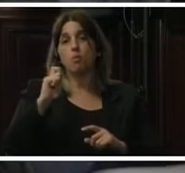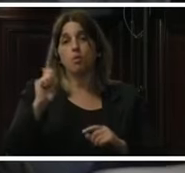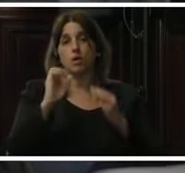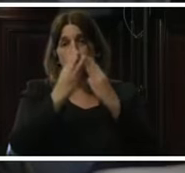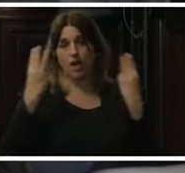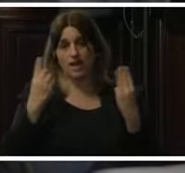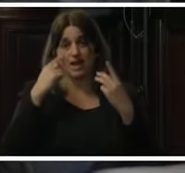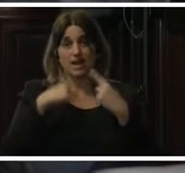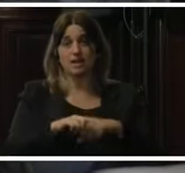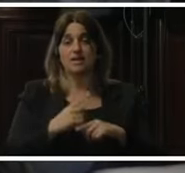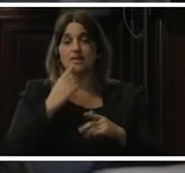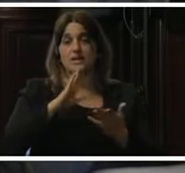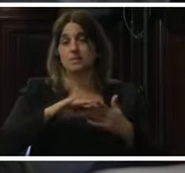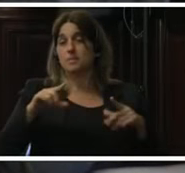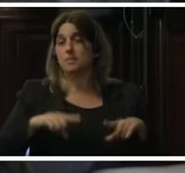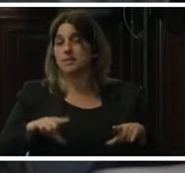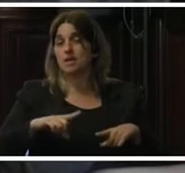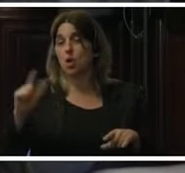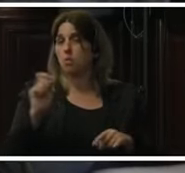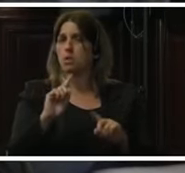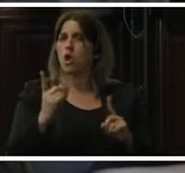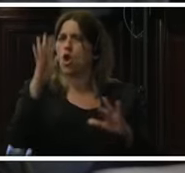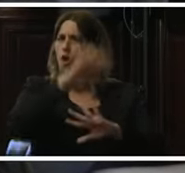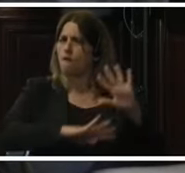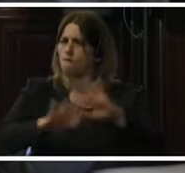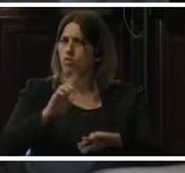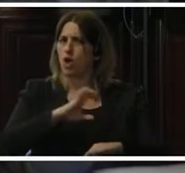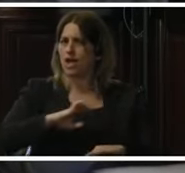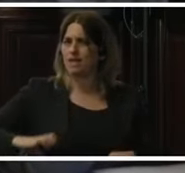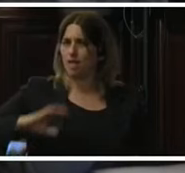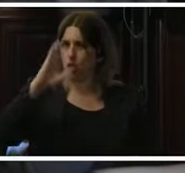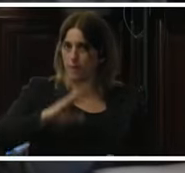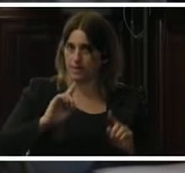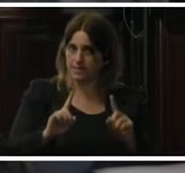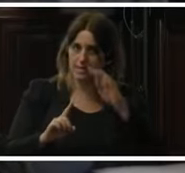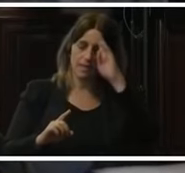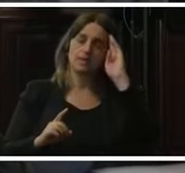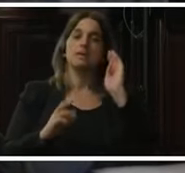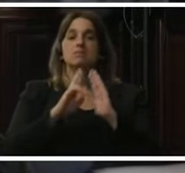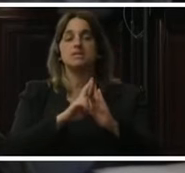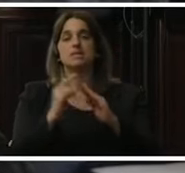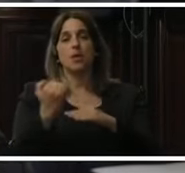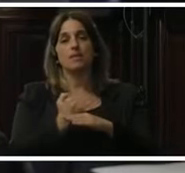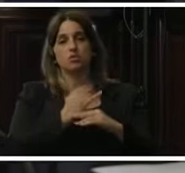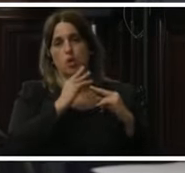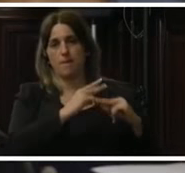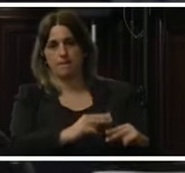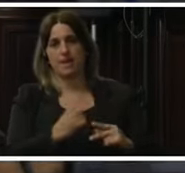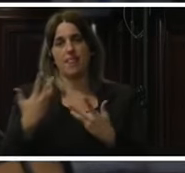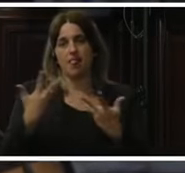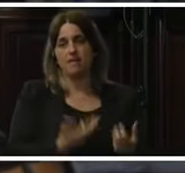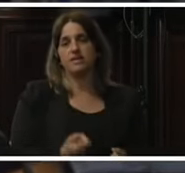público não se confunde com o estado brasileiro e representa uma instituição permanente em que combina da defesa da ordem jurídica e do regime democrático